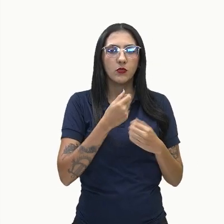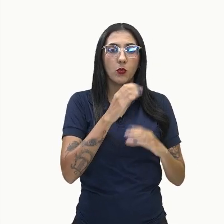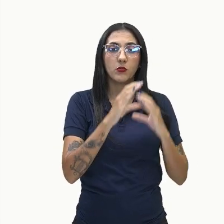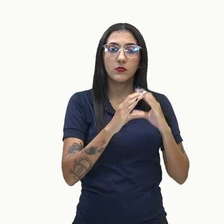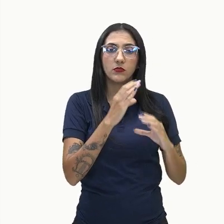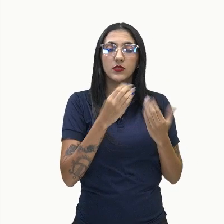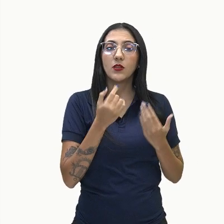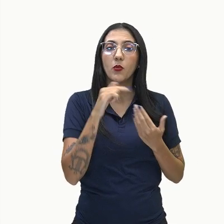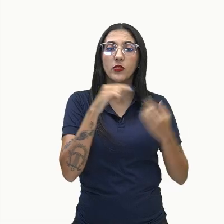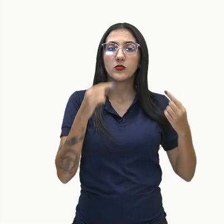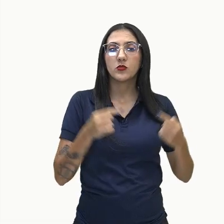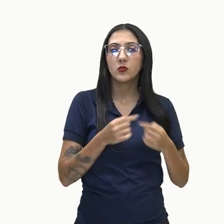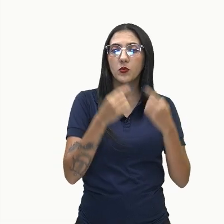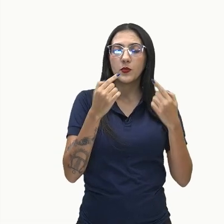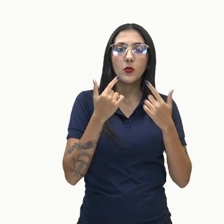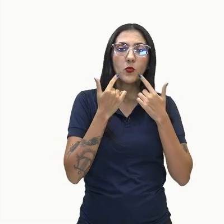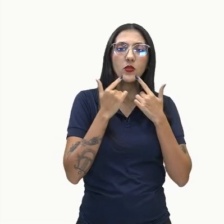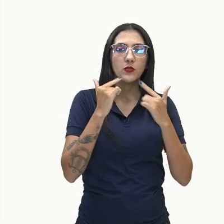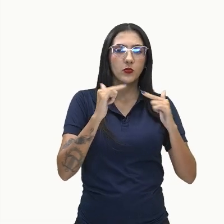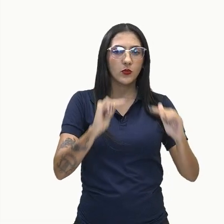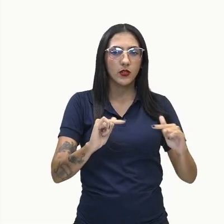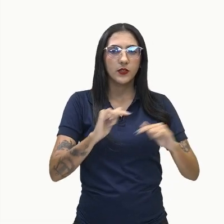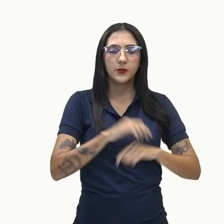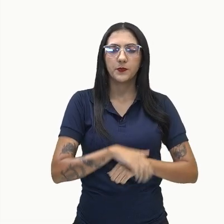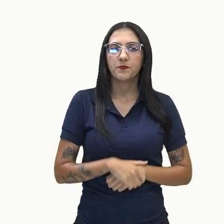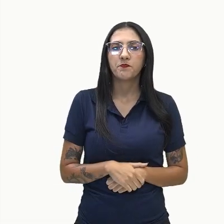linguagem. E a linguagem